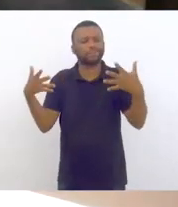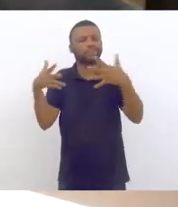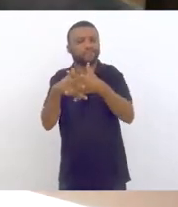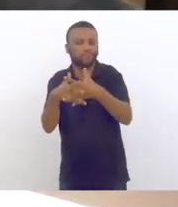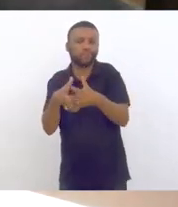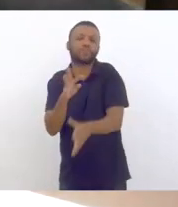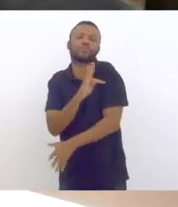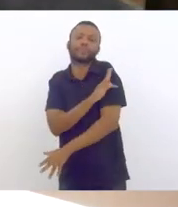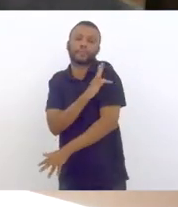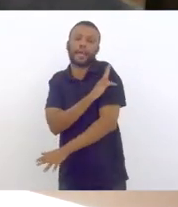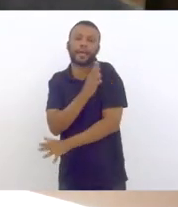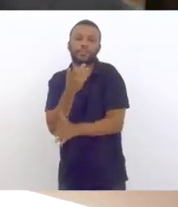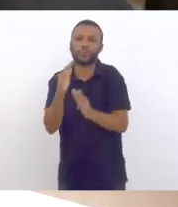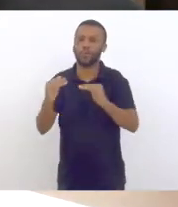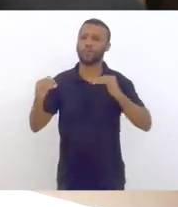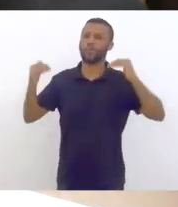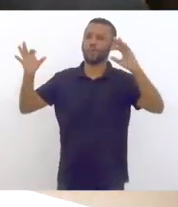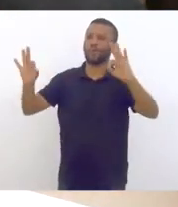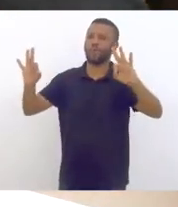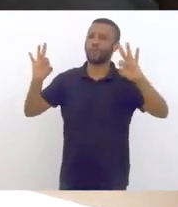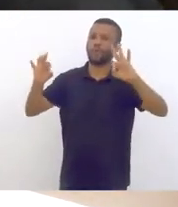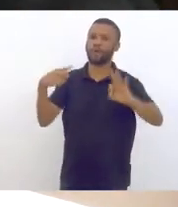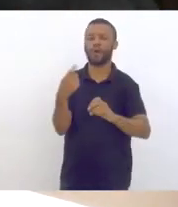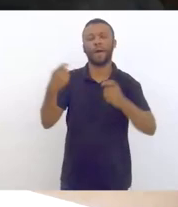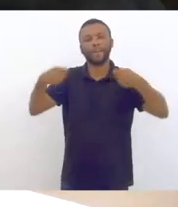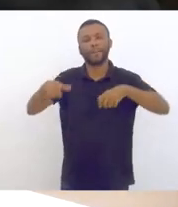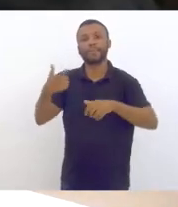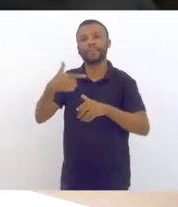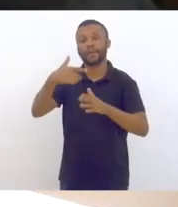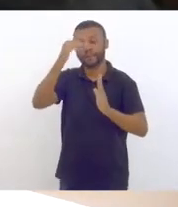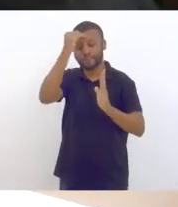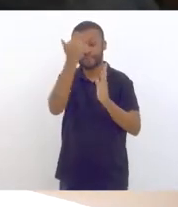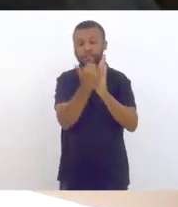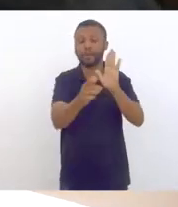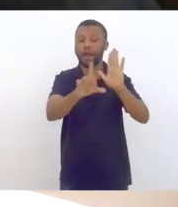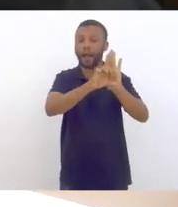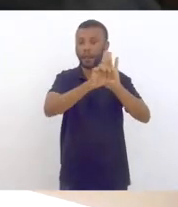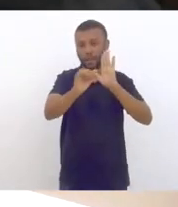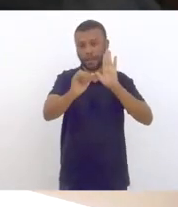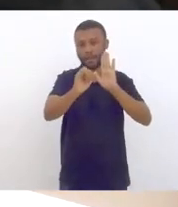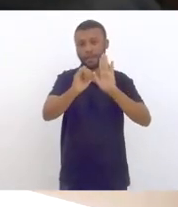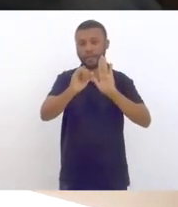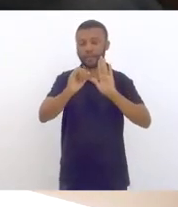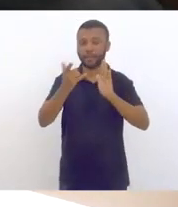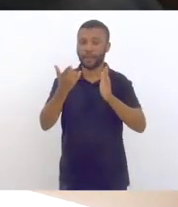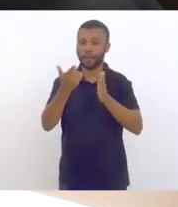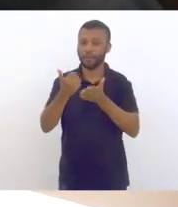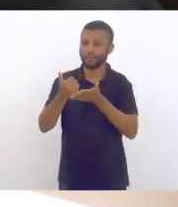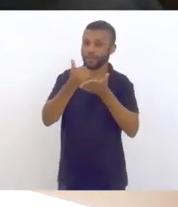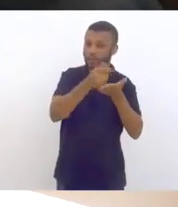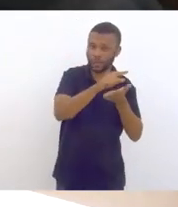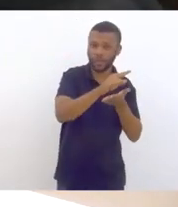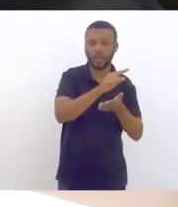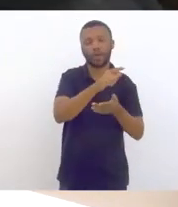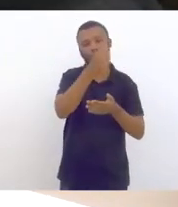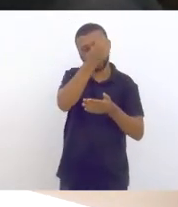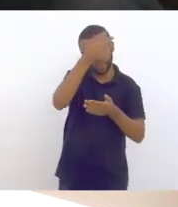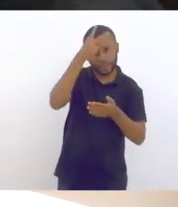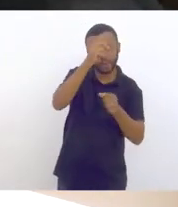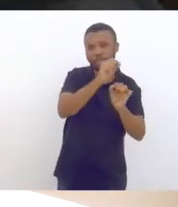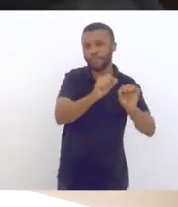a gente precisa que isso seja regulamentado por lei em respeito a todos os municípios ao estado então também aqui só